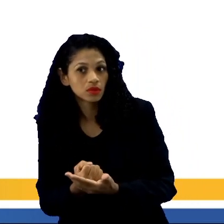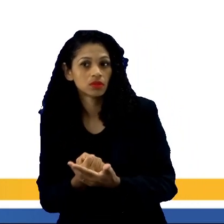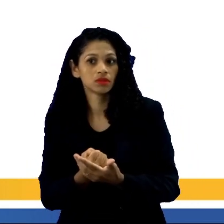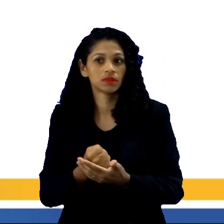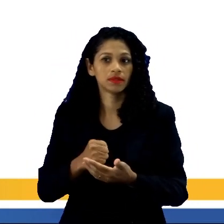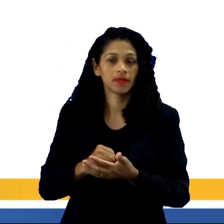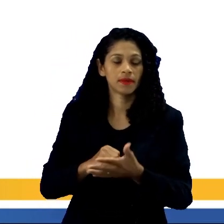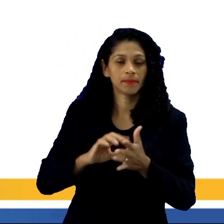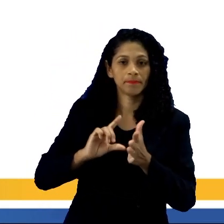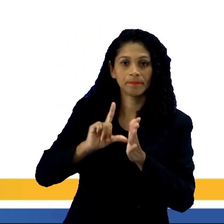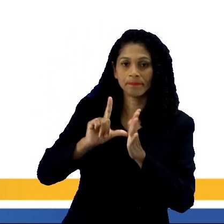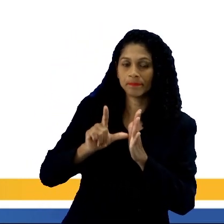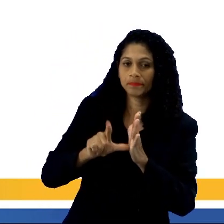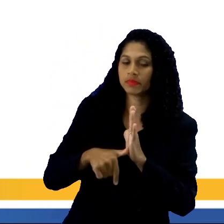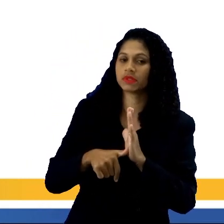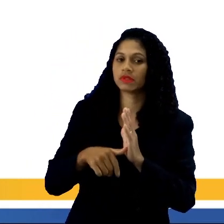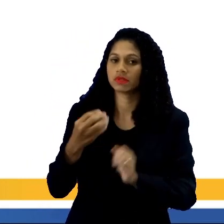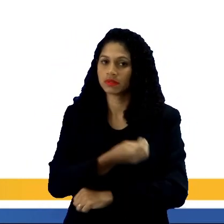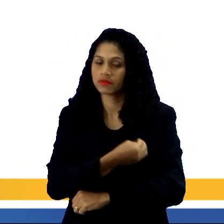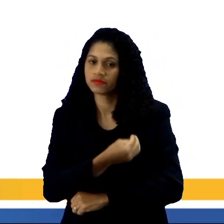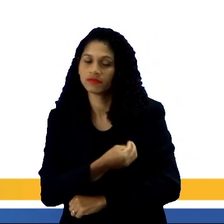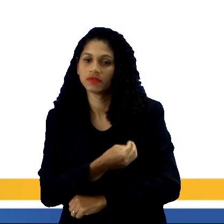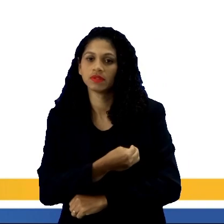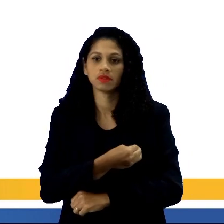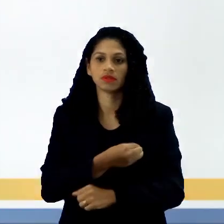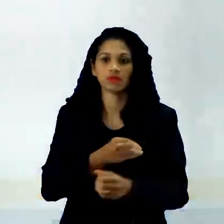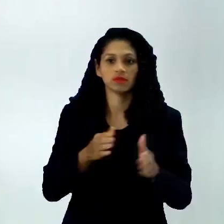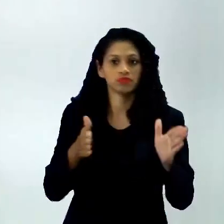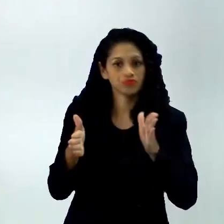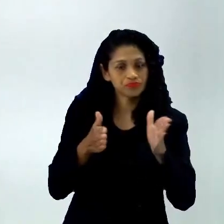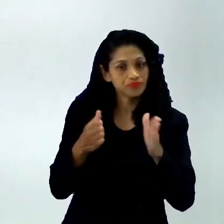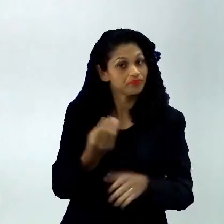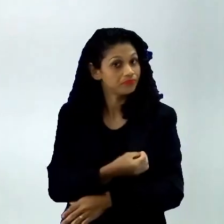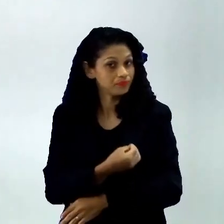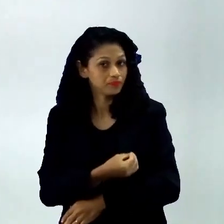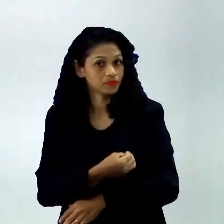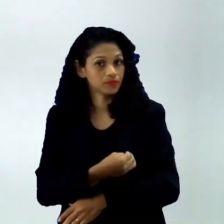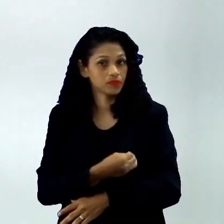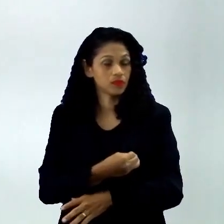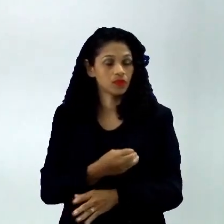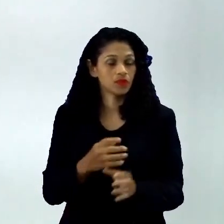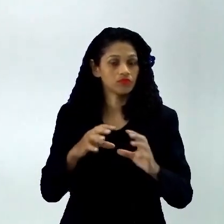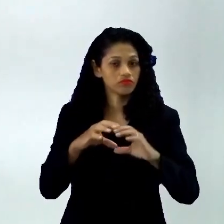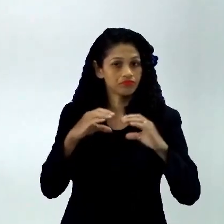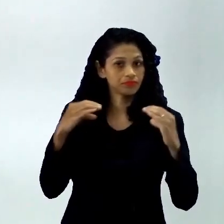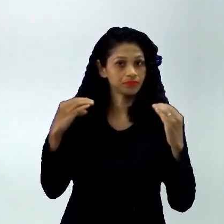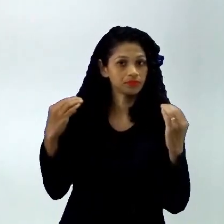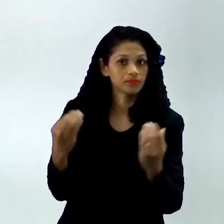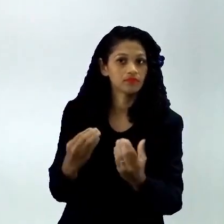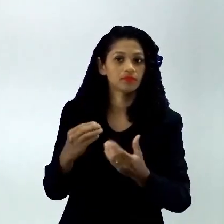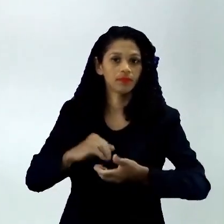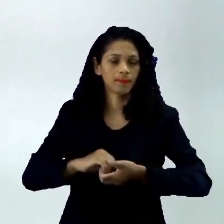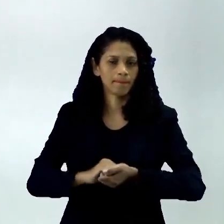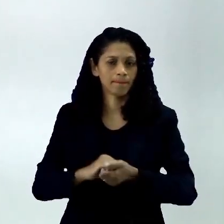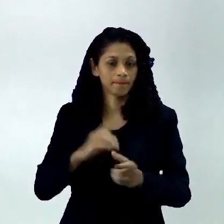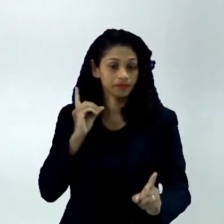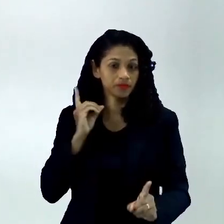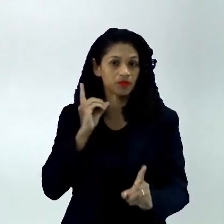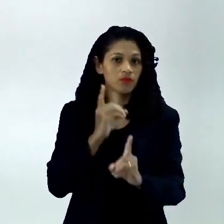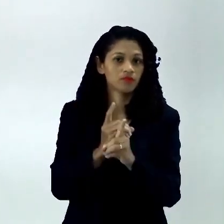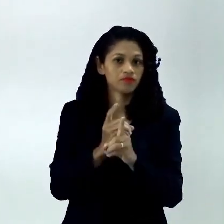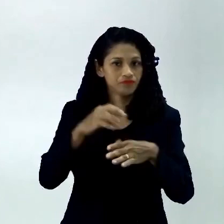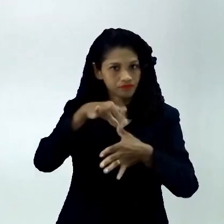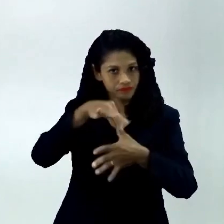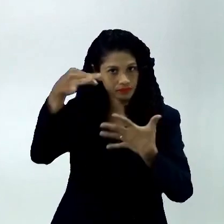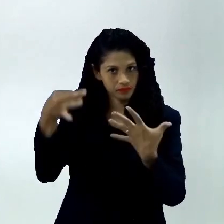a puberdade, cerimônias fúnebres e demais propósitos coletivos. Então, aqui é importante a gente identificar as